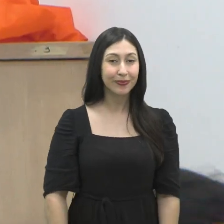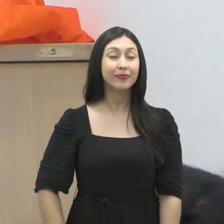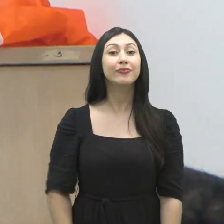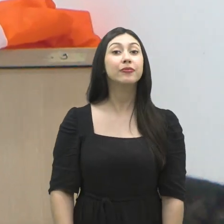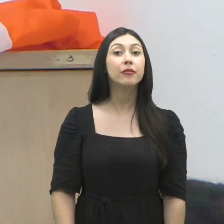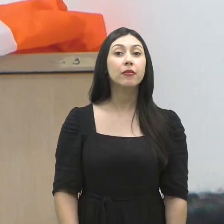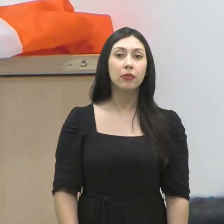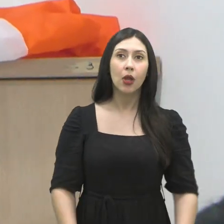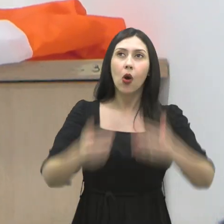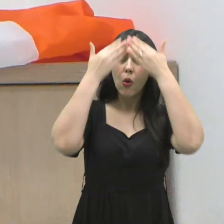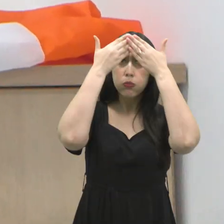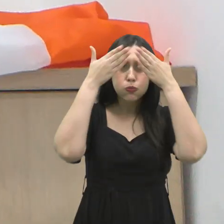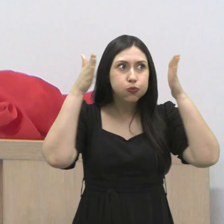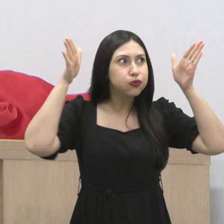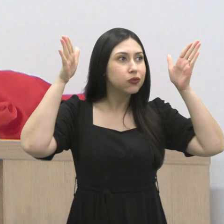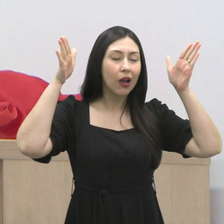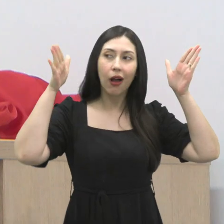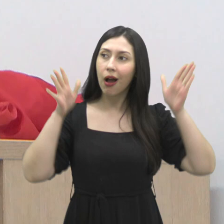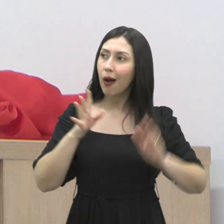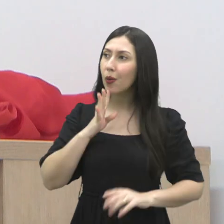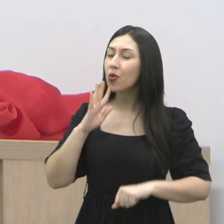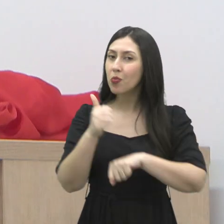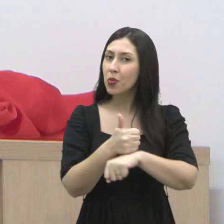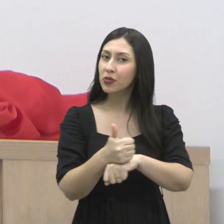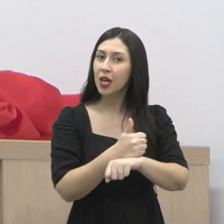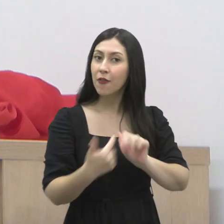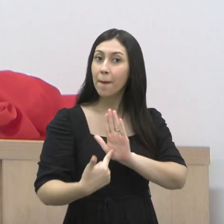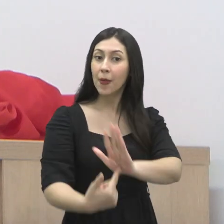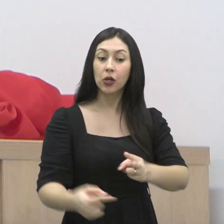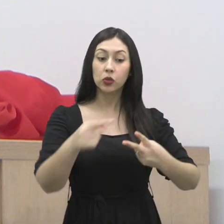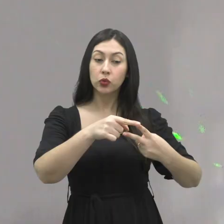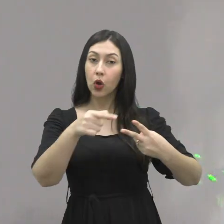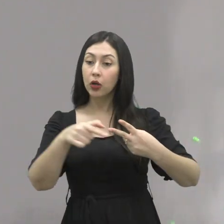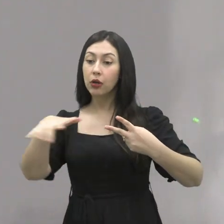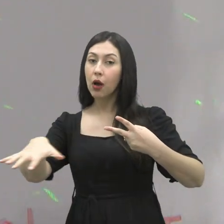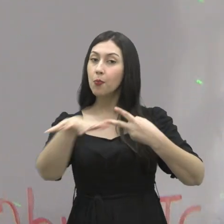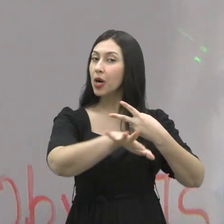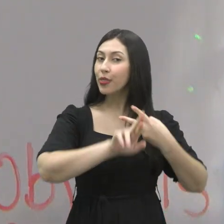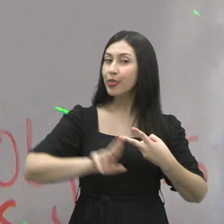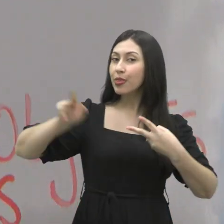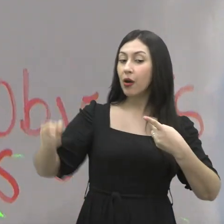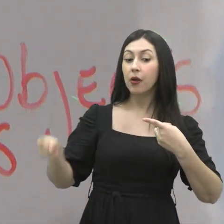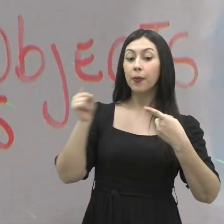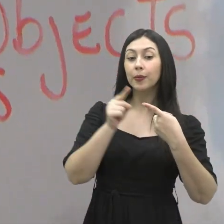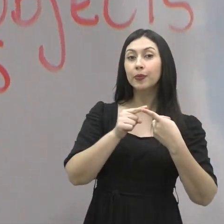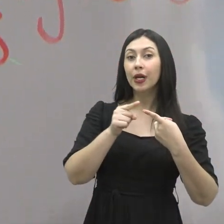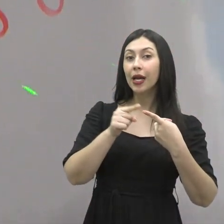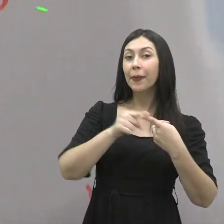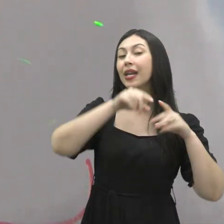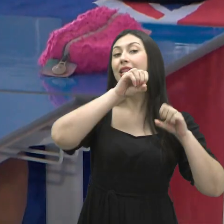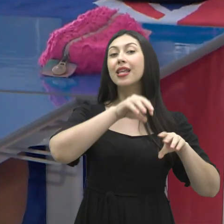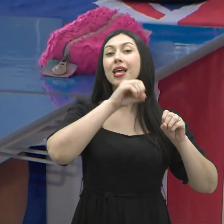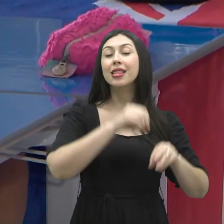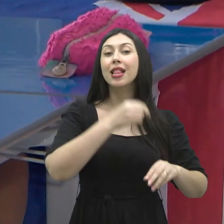Para ter uma visão abrangente da profissão, vamos mostrar duas áreas de atuação diferentes. Primeiro, vamos falar sobre o ensino